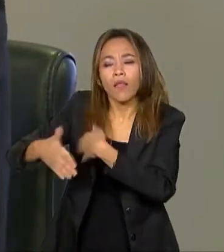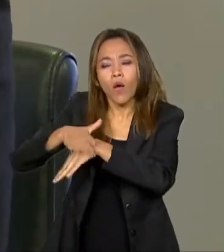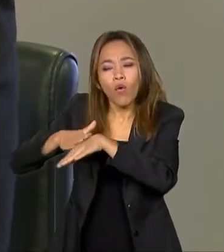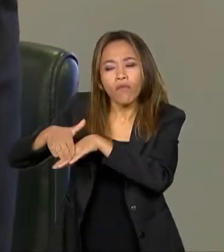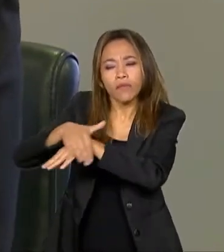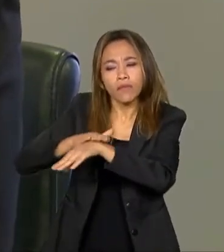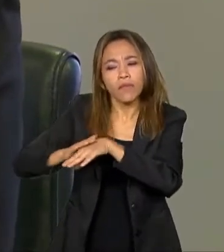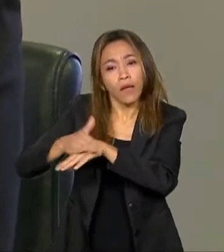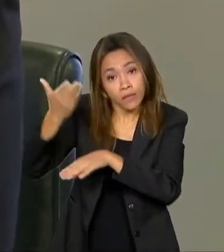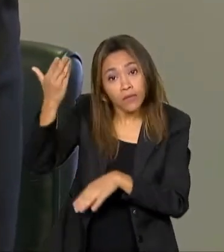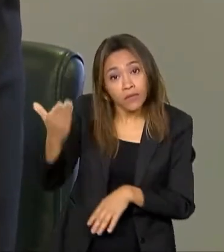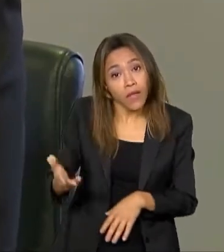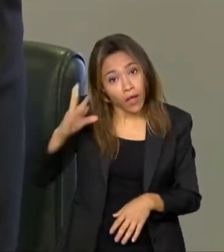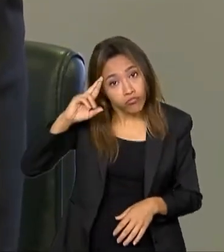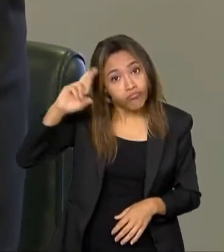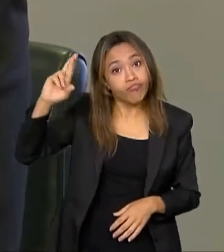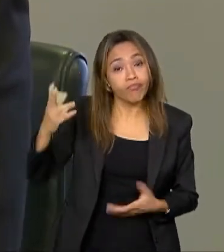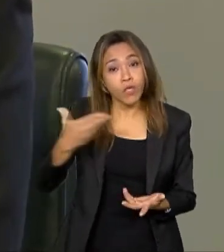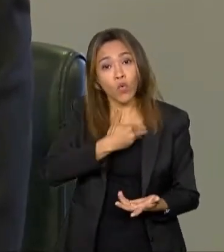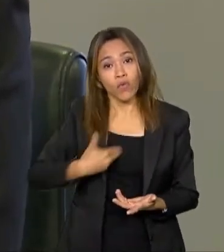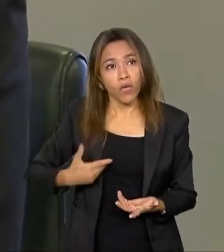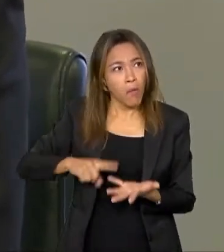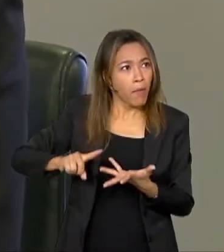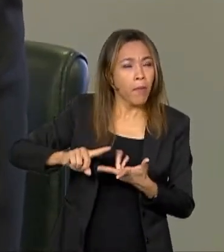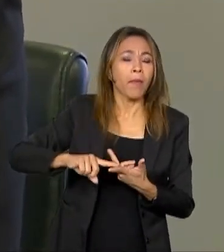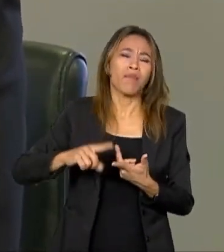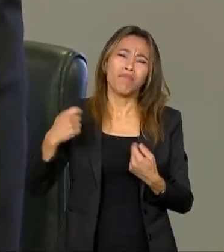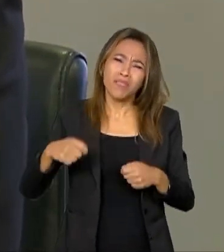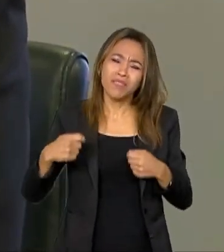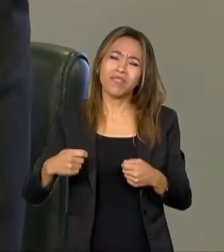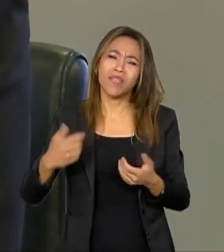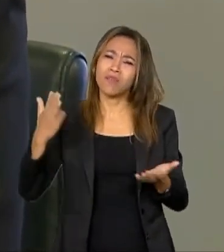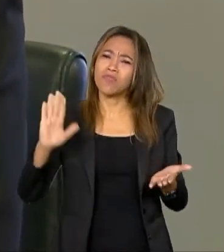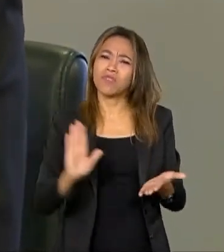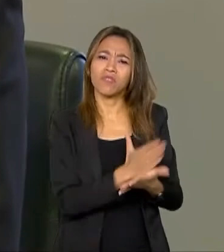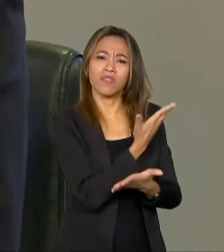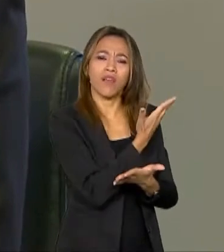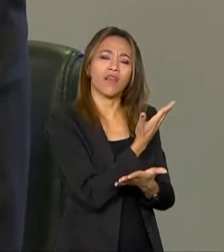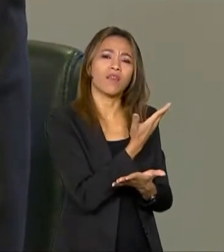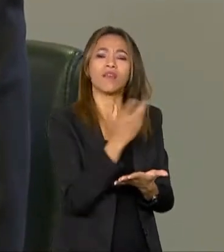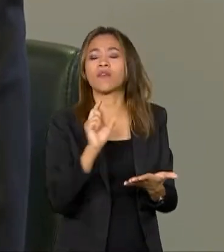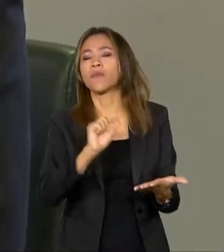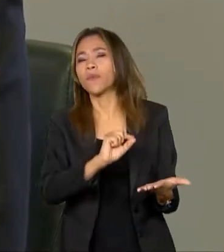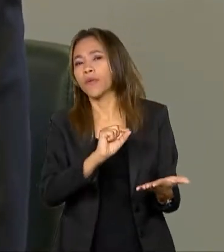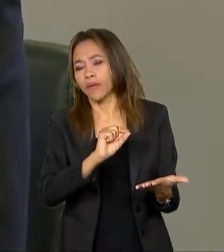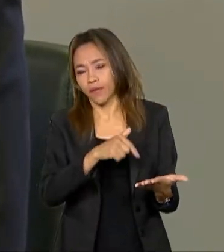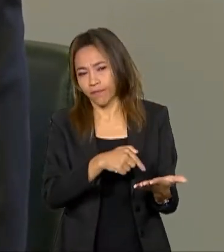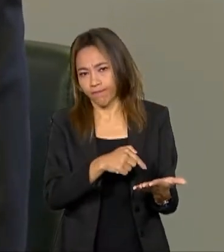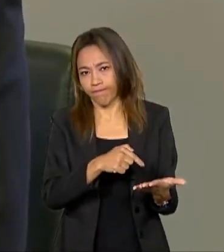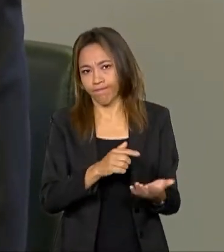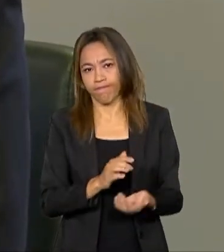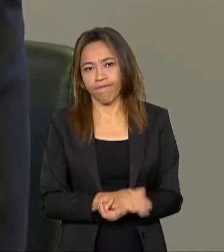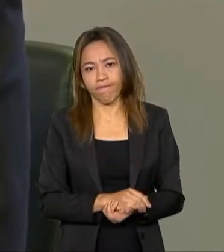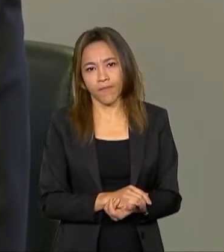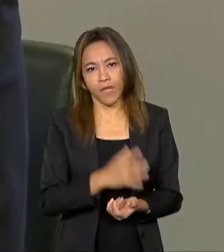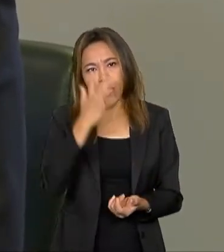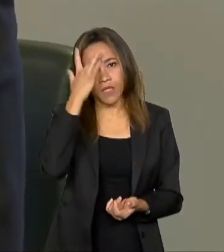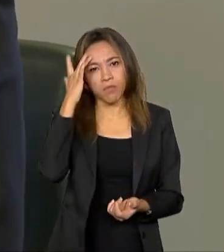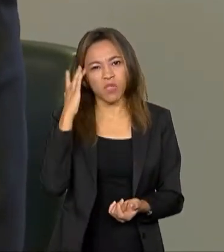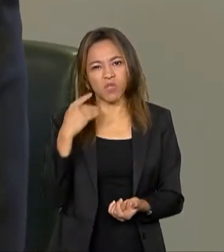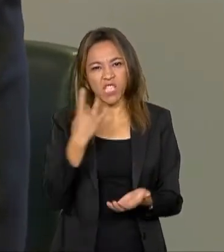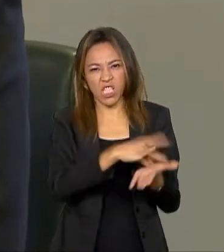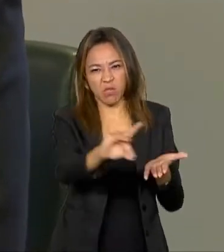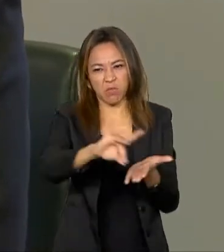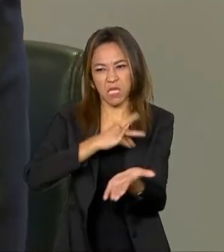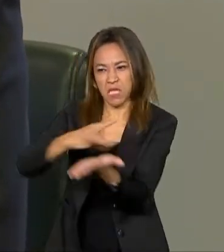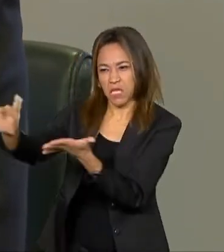mandato nós precisamos efetivamente sair dessa vibração de que as pessoas são inimigas